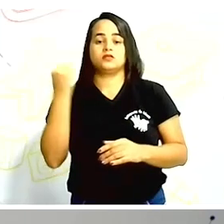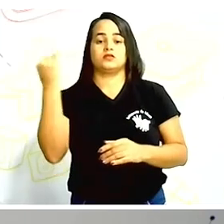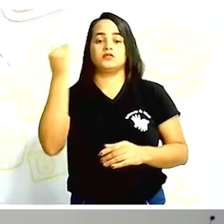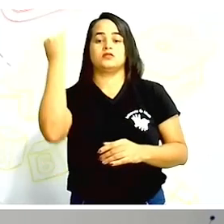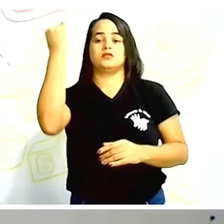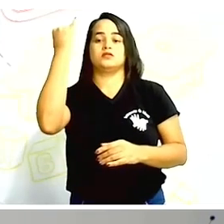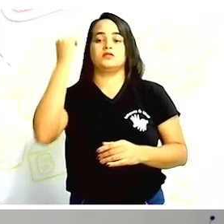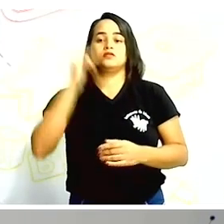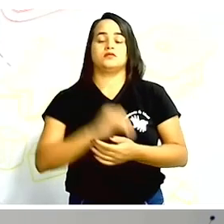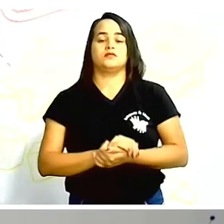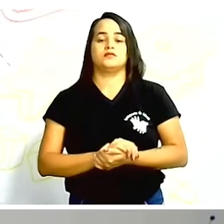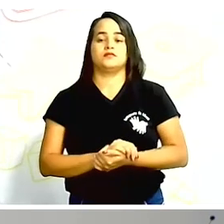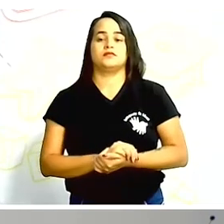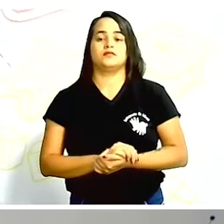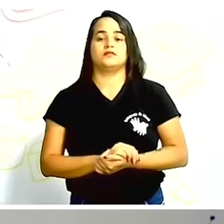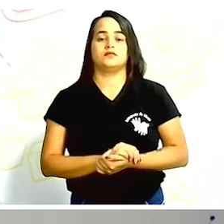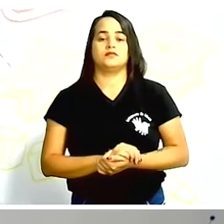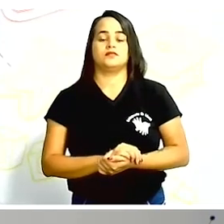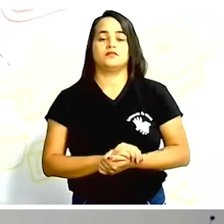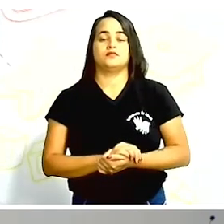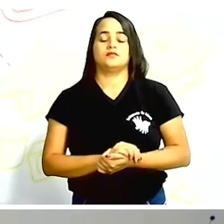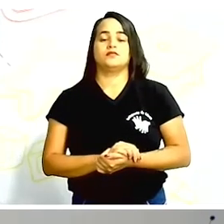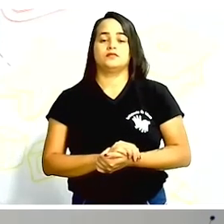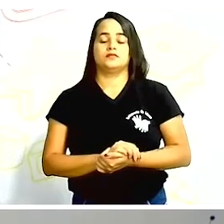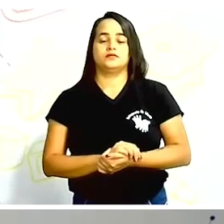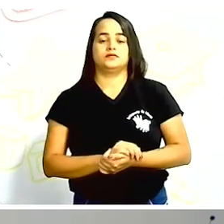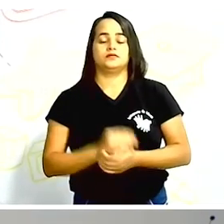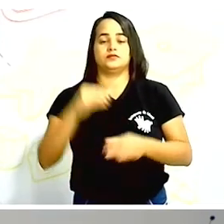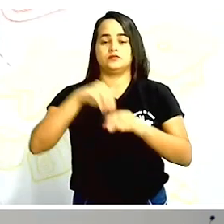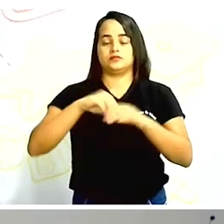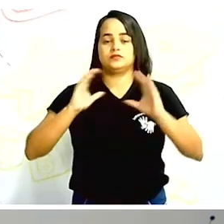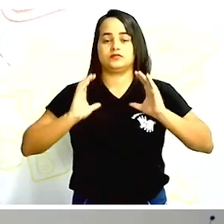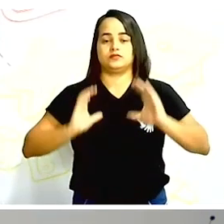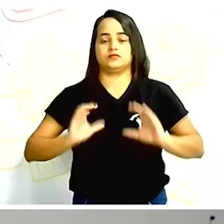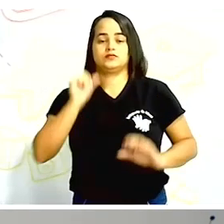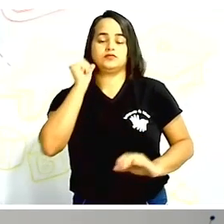fundamentais funções da progesterona no organismo feminino.